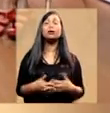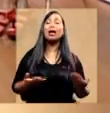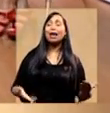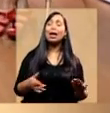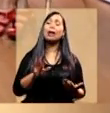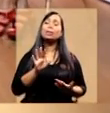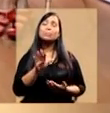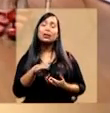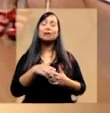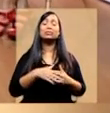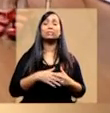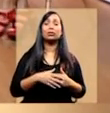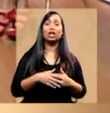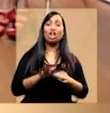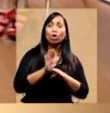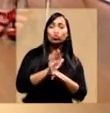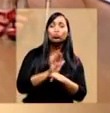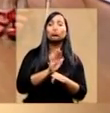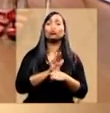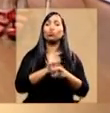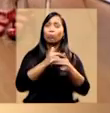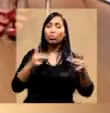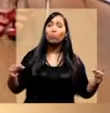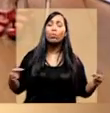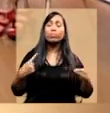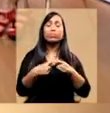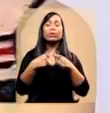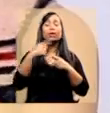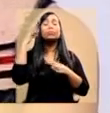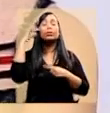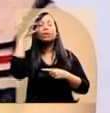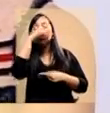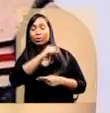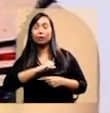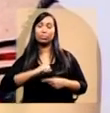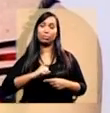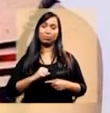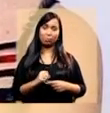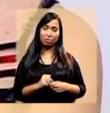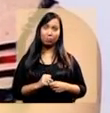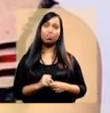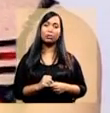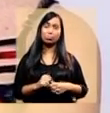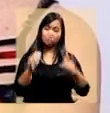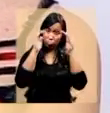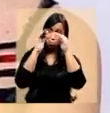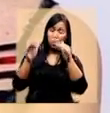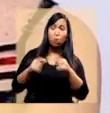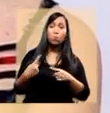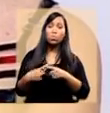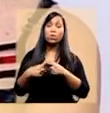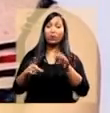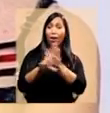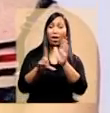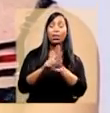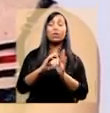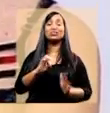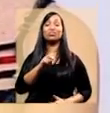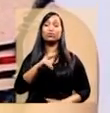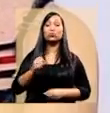Né, colaborou para que isso ocorresse, para que ela assimilasse, entendeu? Essa condição de subordinação. O Código Civil